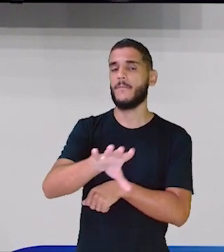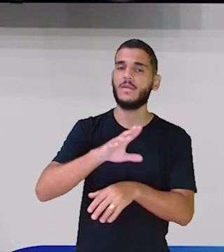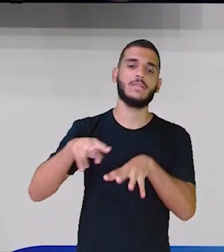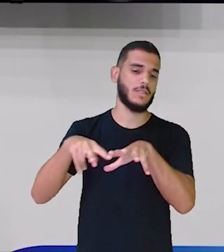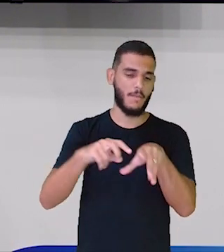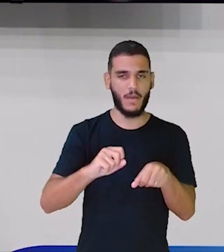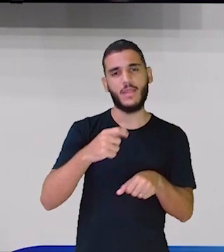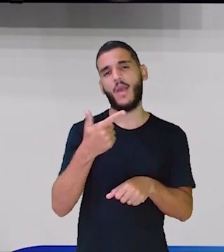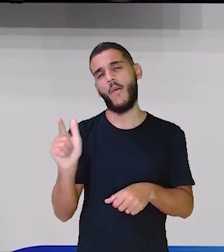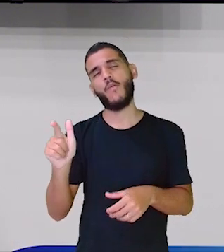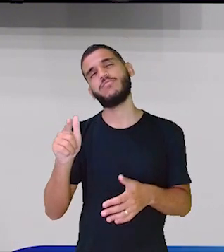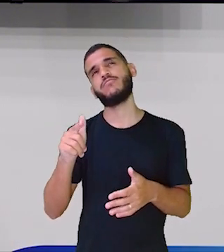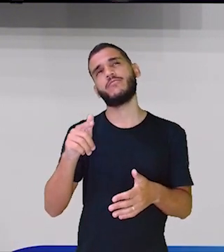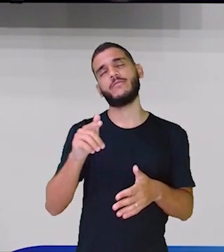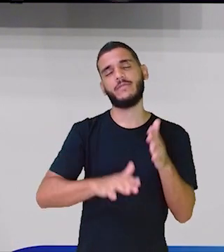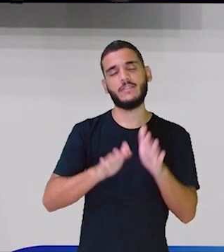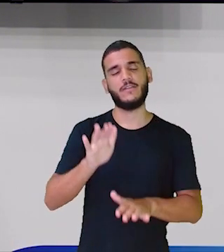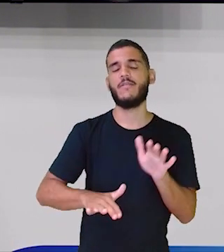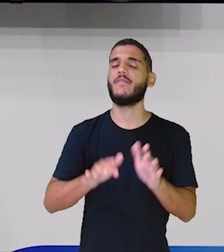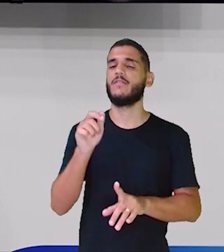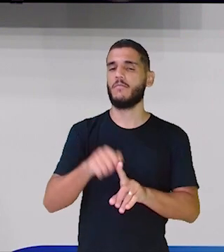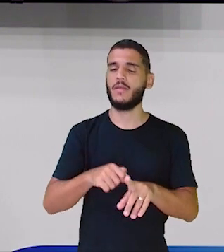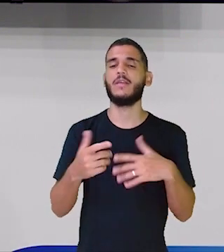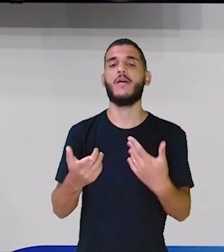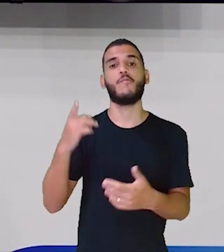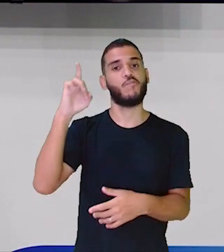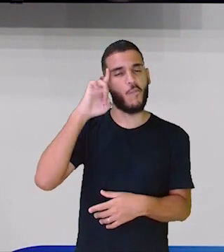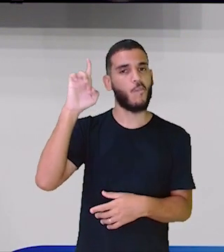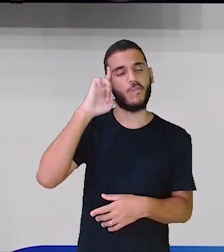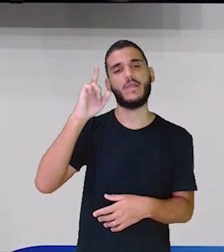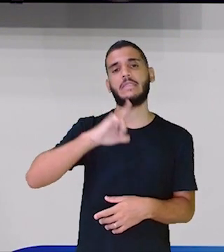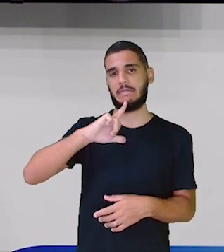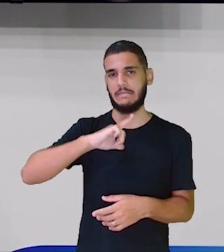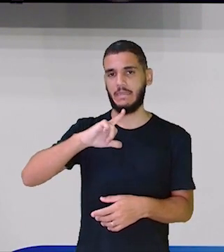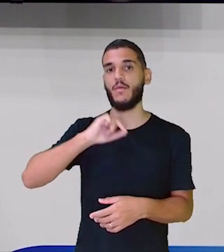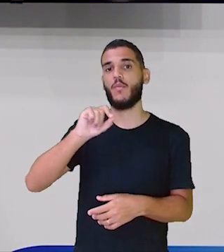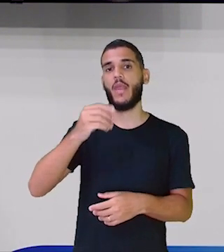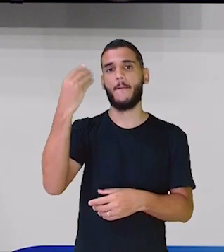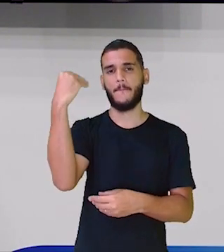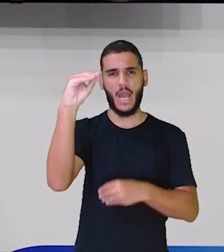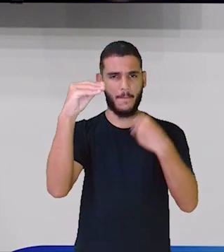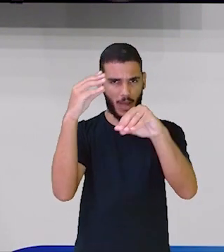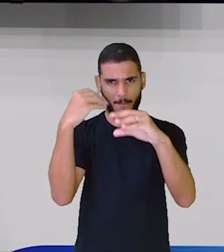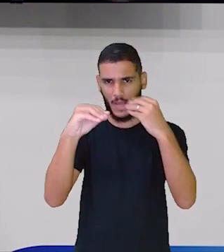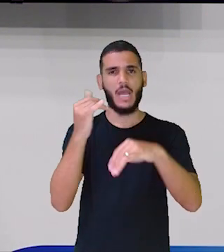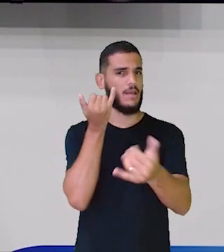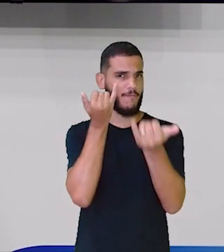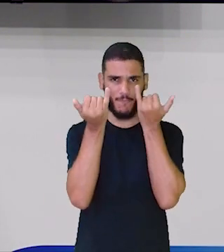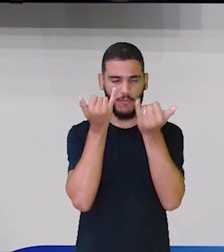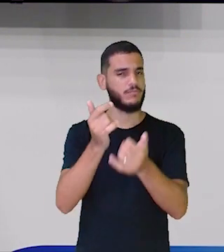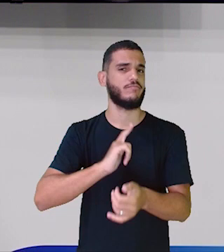é diário. Todo dia tem uma postagem do diário, pois os jornais, os textos jornalísticos, eles estão aí